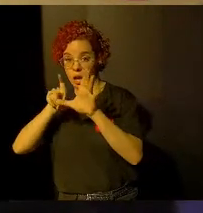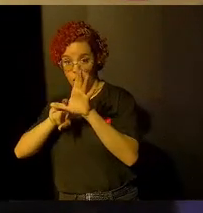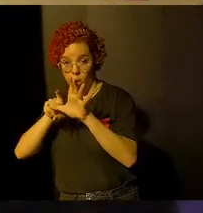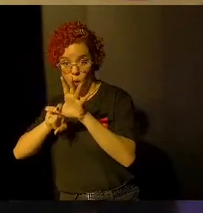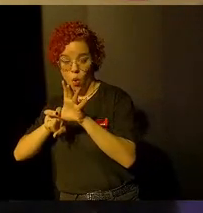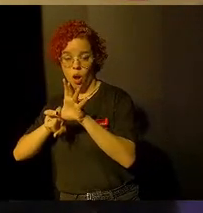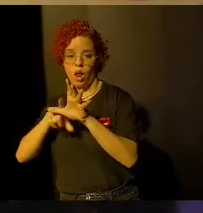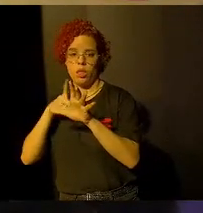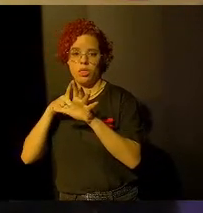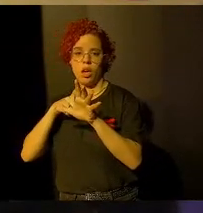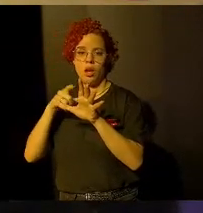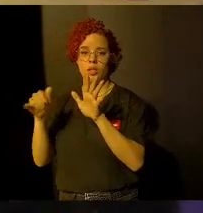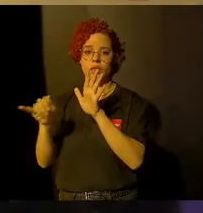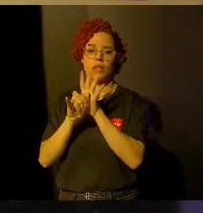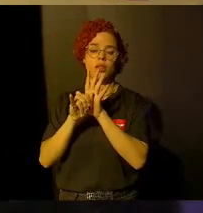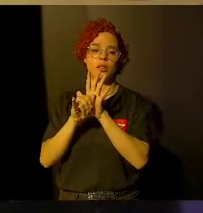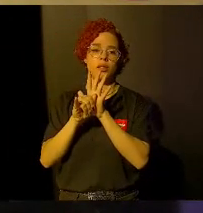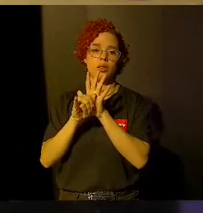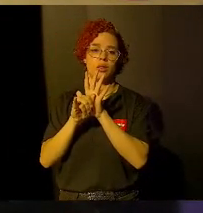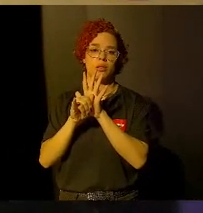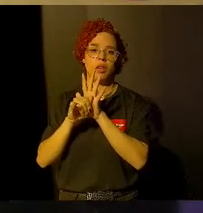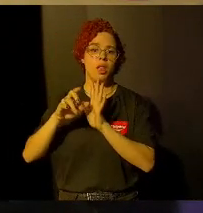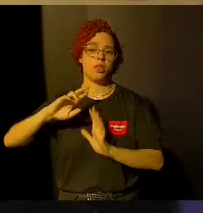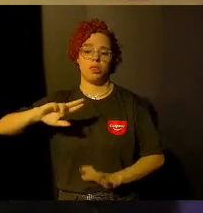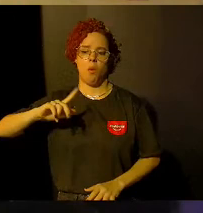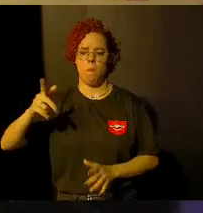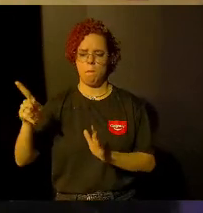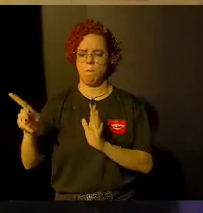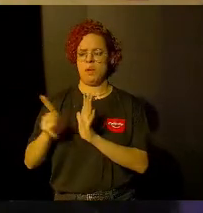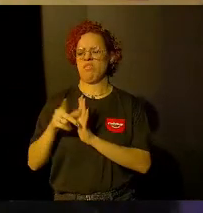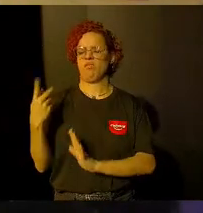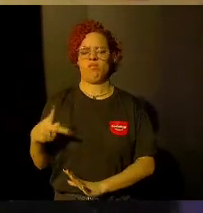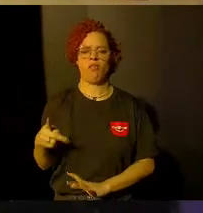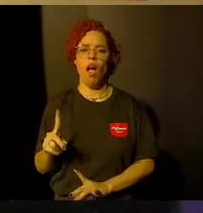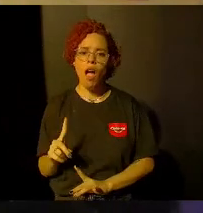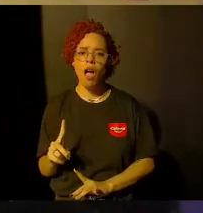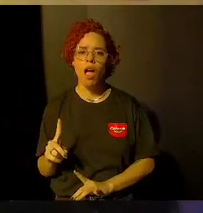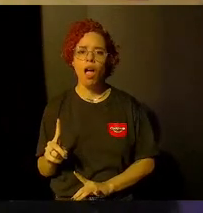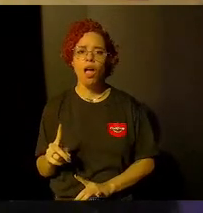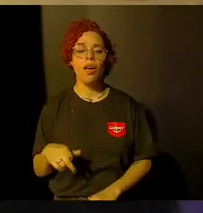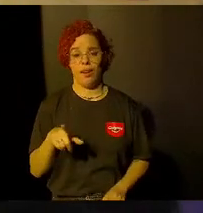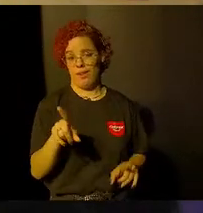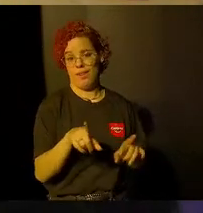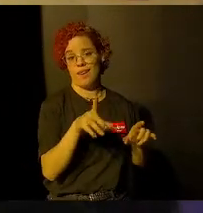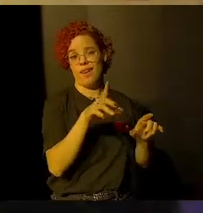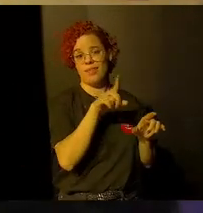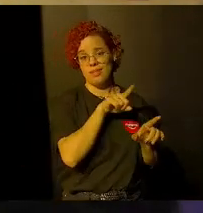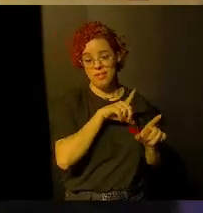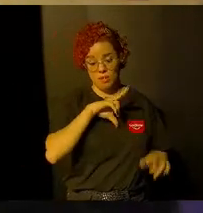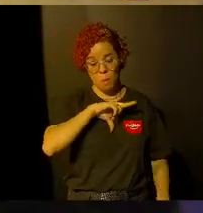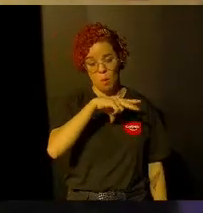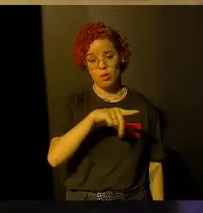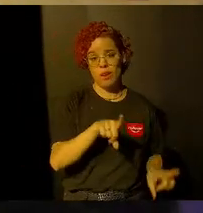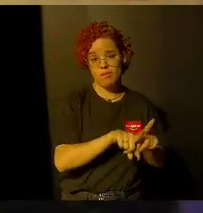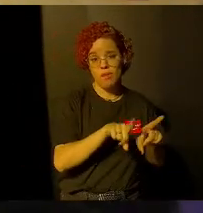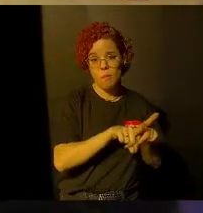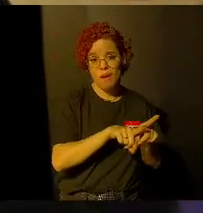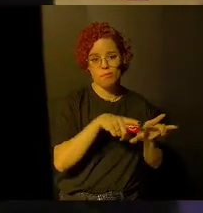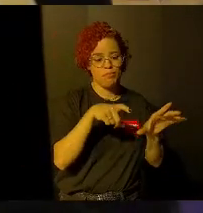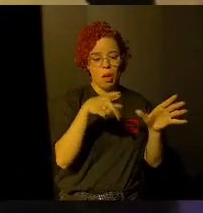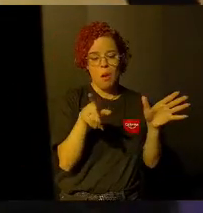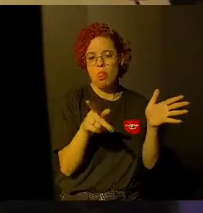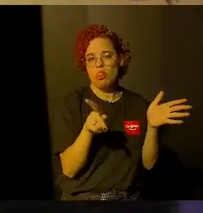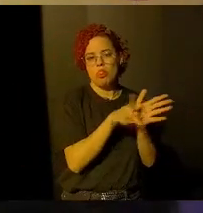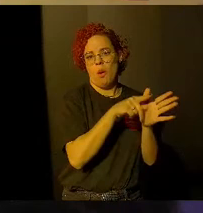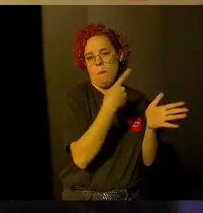pertencimento em Portugal souvista com outra identidade e também com não pertencimento eu acho que o único sítio onde